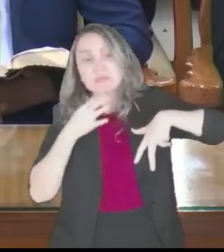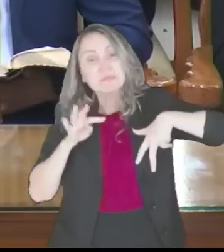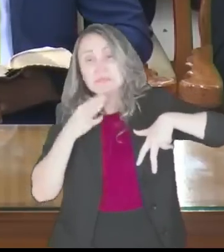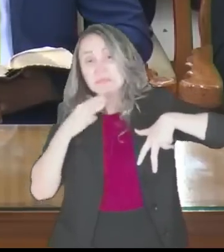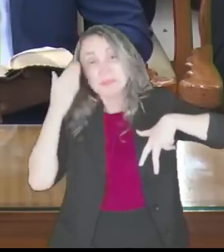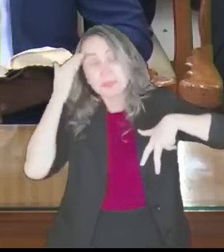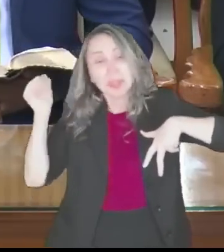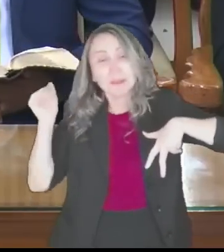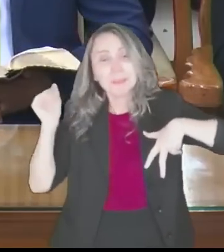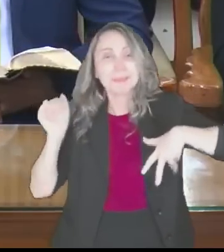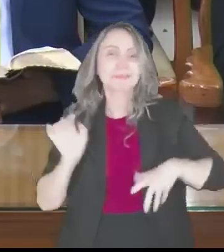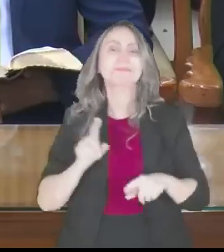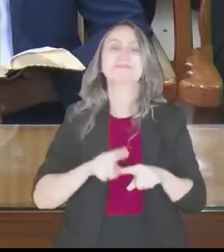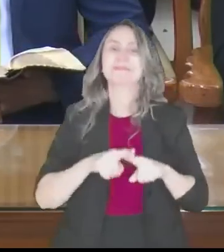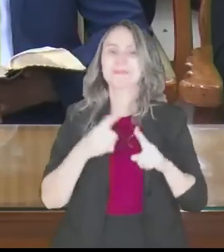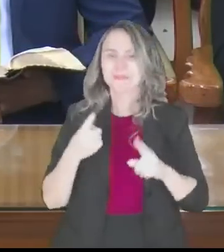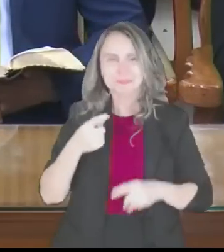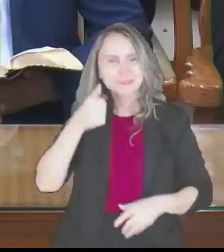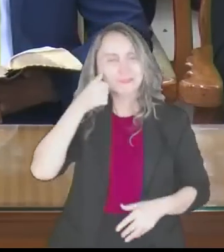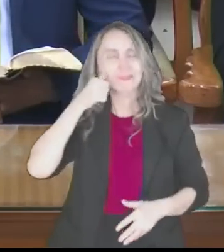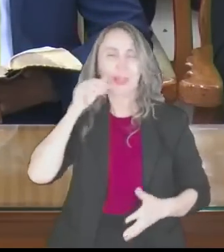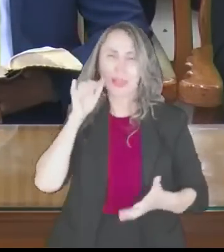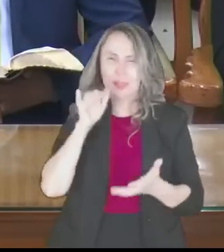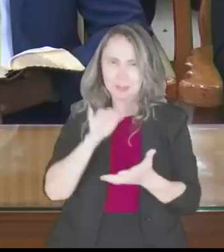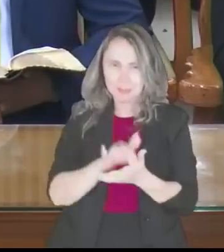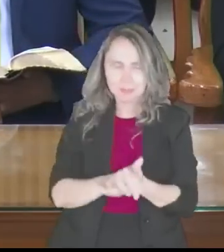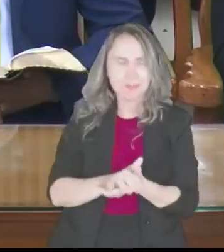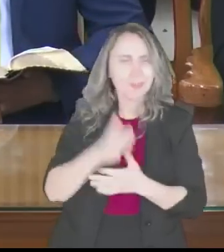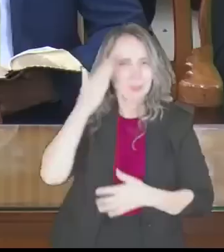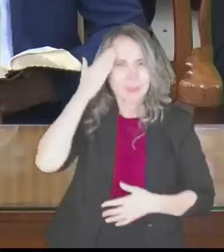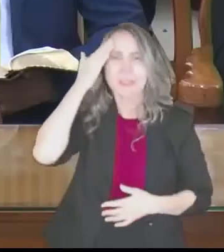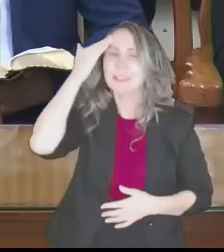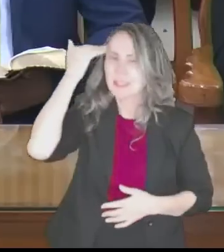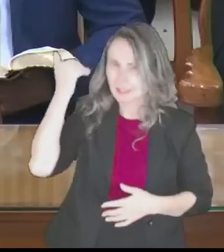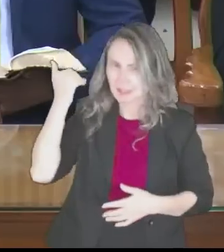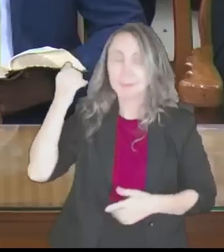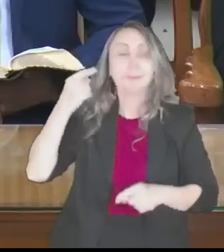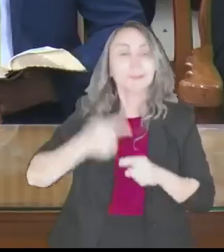A esposa, porque ela tem direito de ir à câmara com ele.